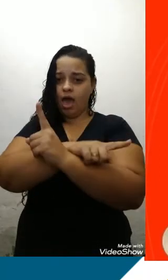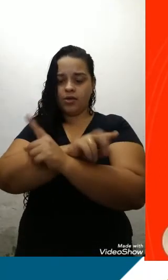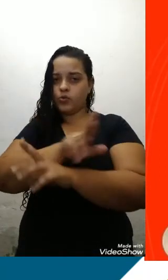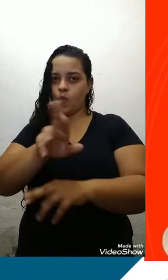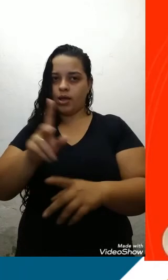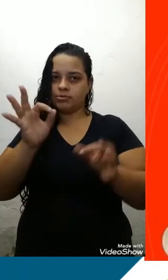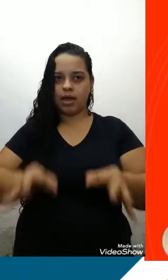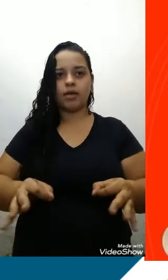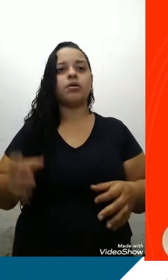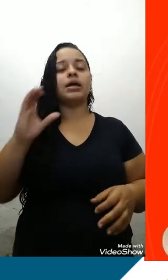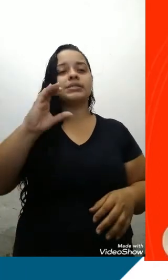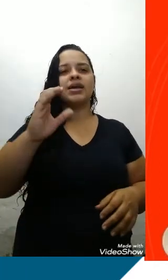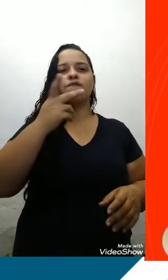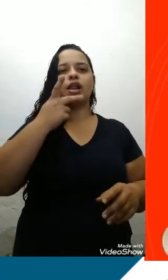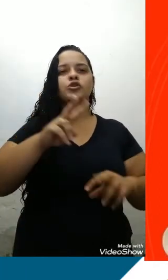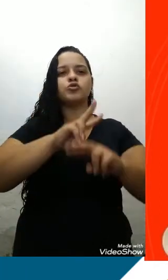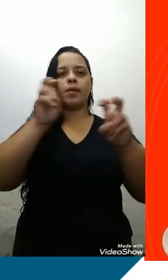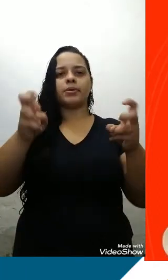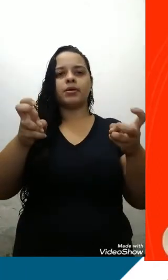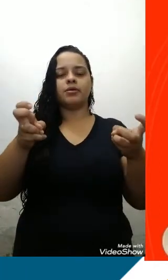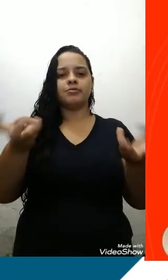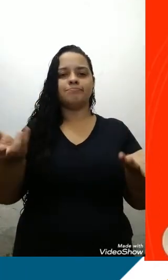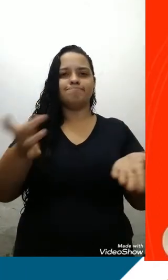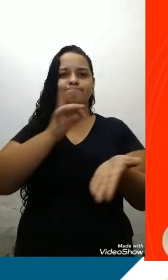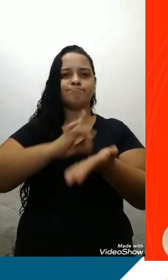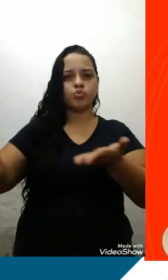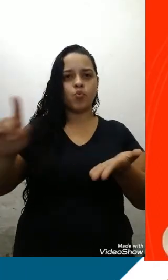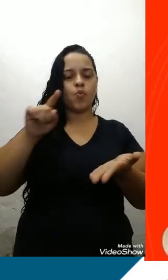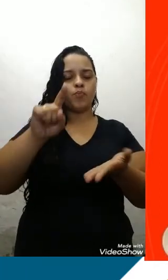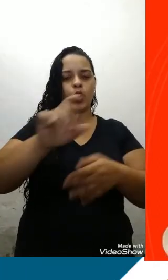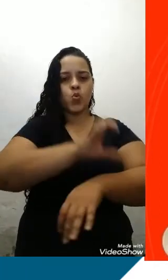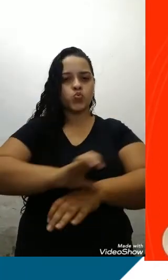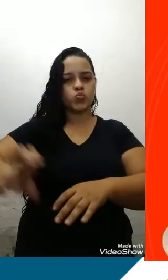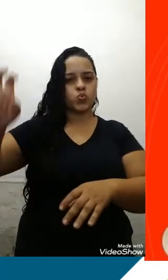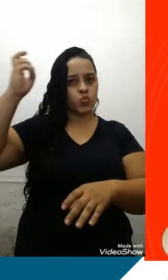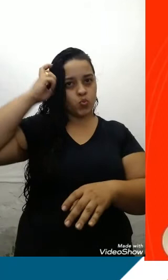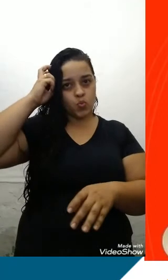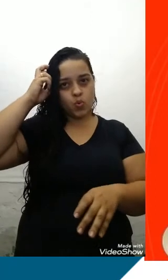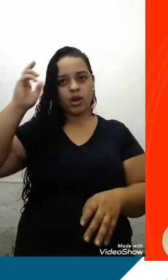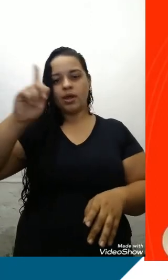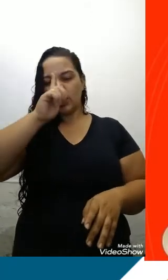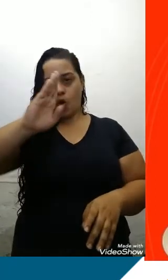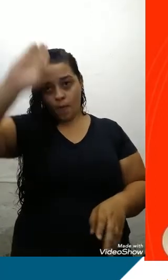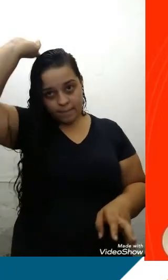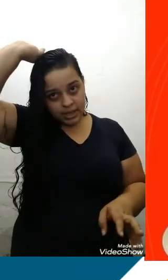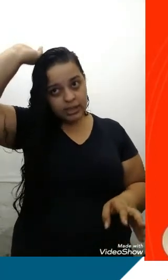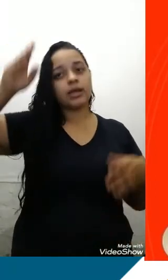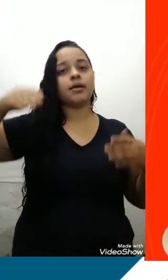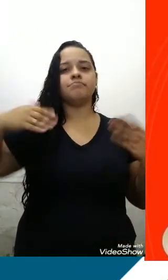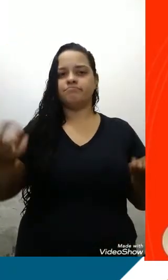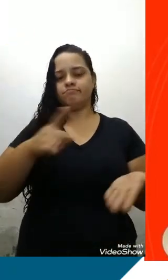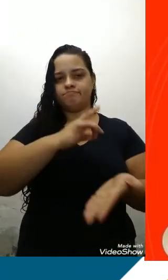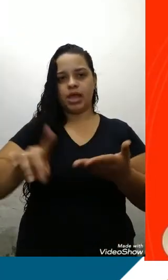cultura greco-romana, não pode, pelo contrário, o Renascimento é uma releitura dessa cultura, e a letra D fala